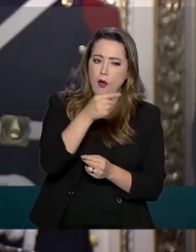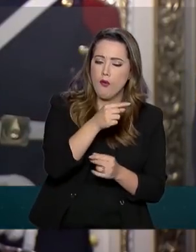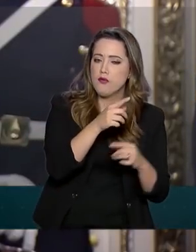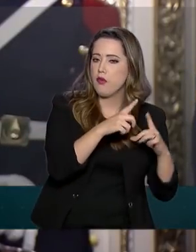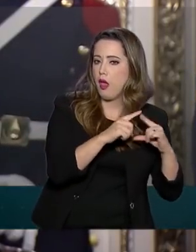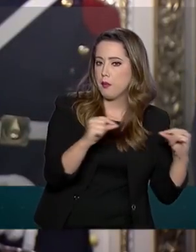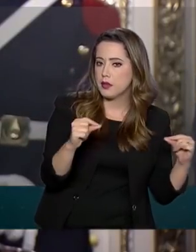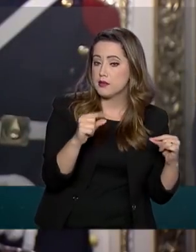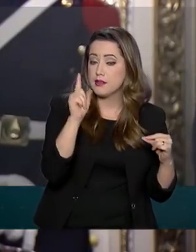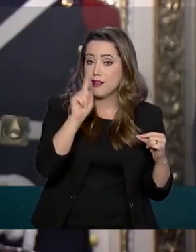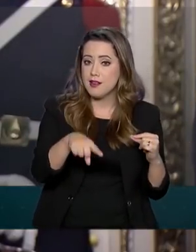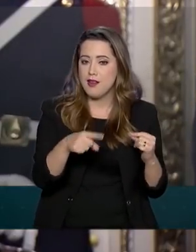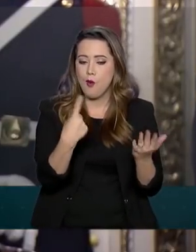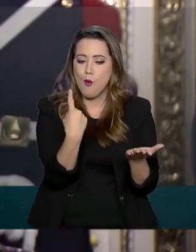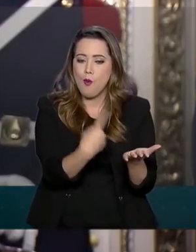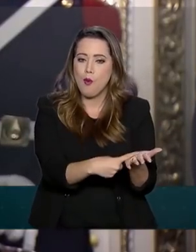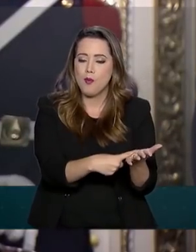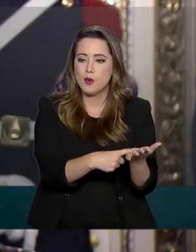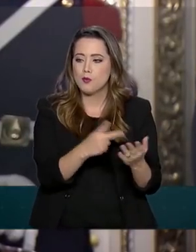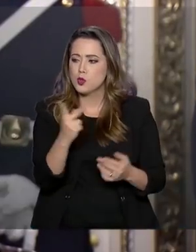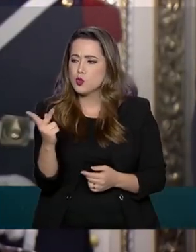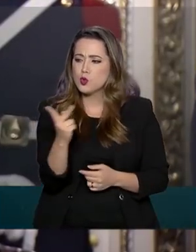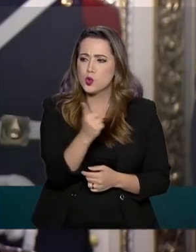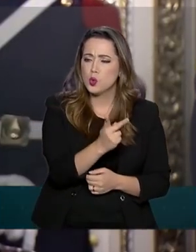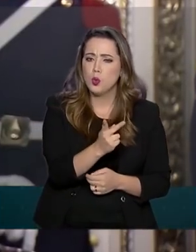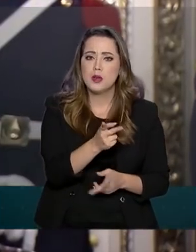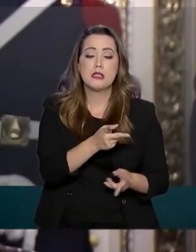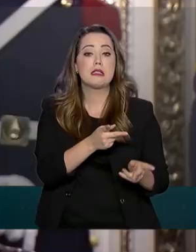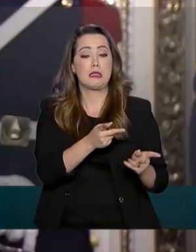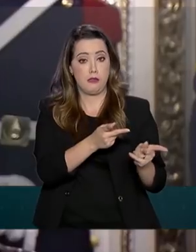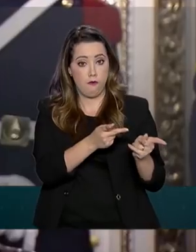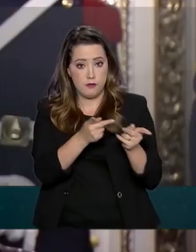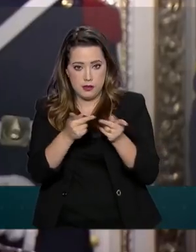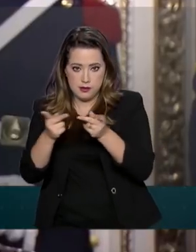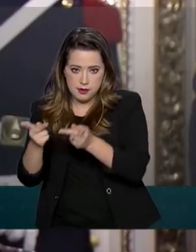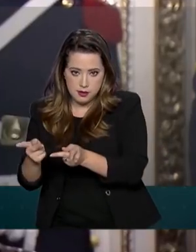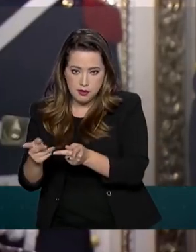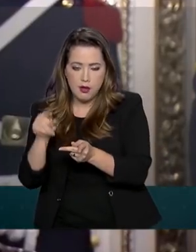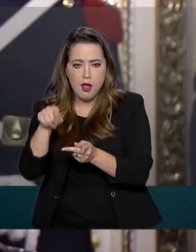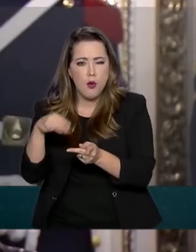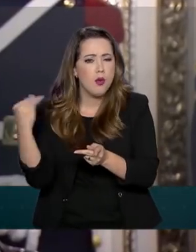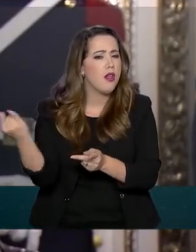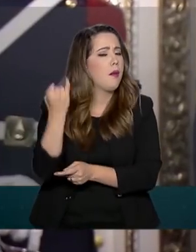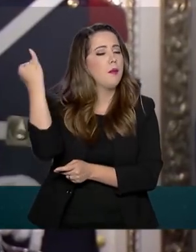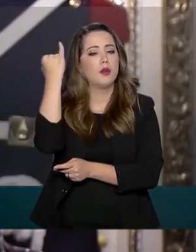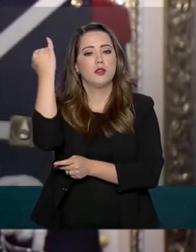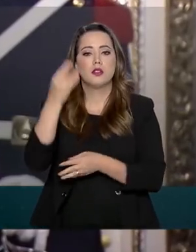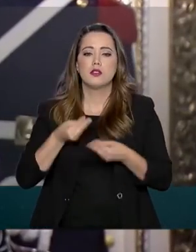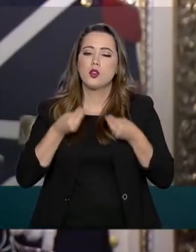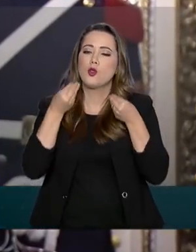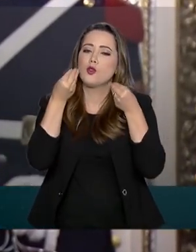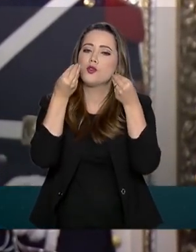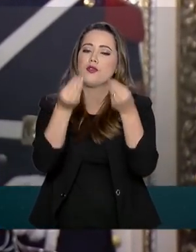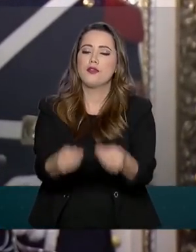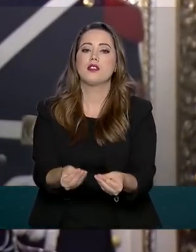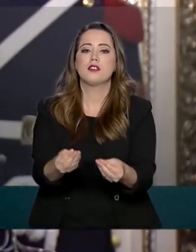ratifica as duas visitas, o nível de importância que nós damos a esta